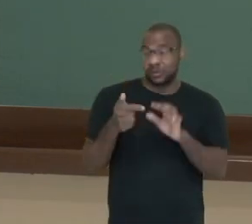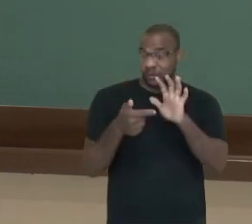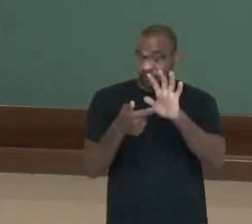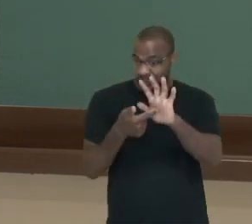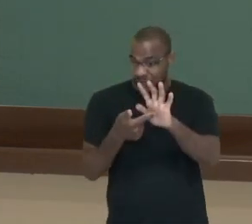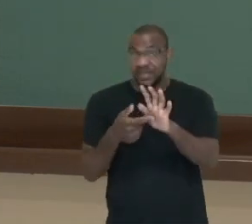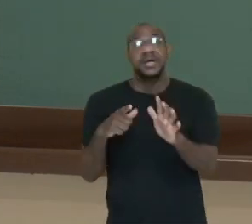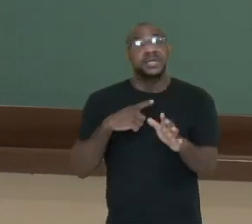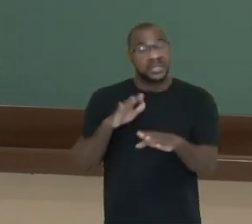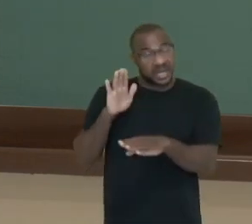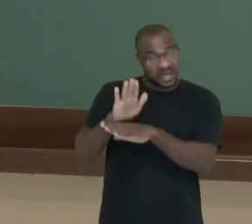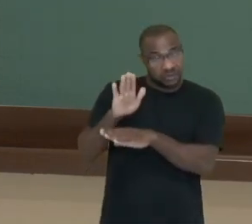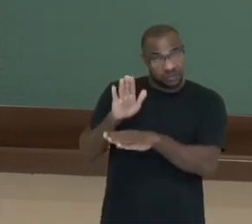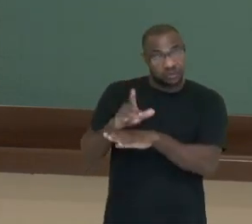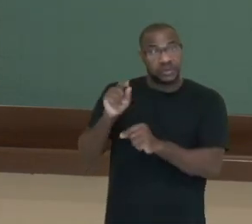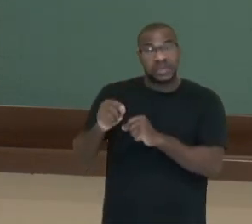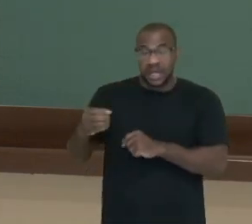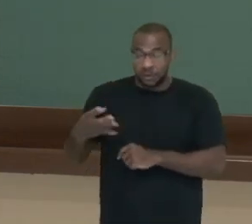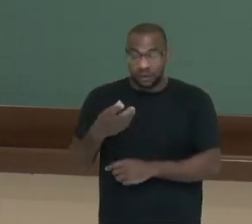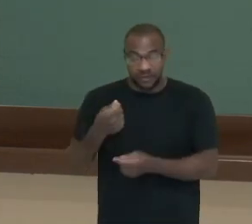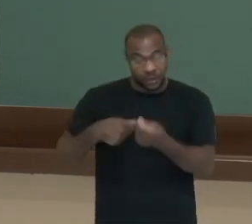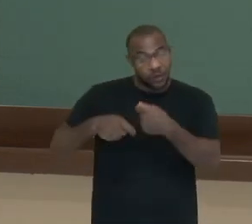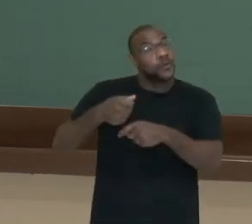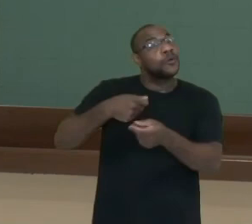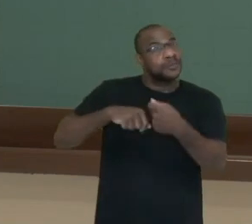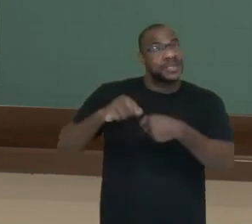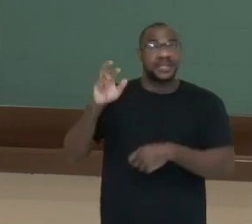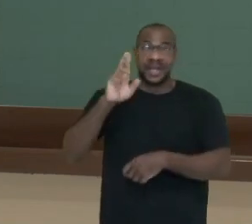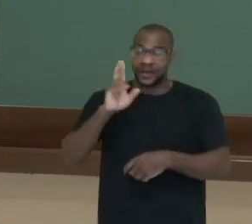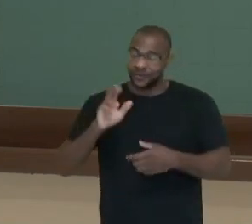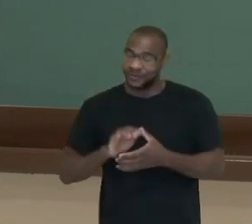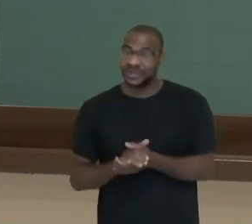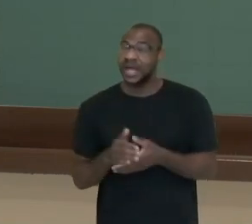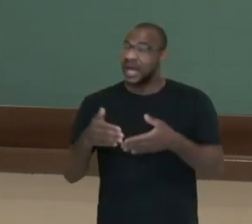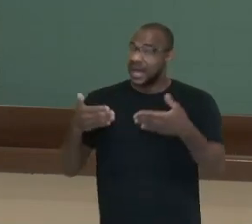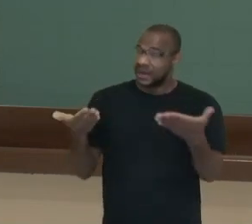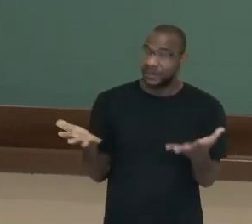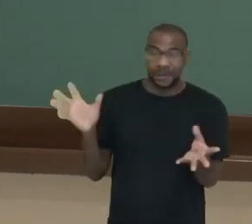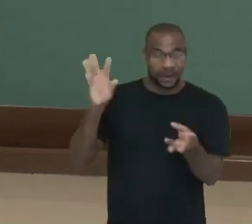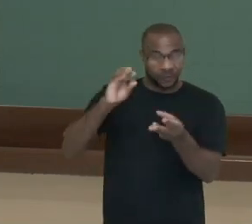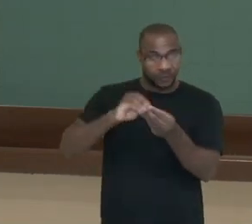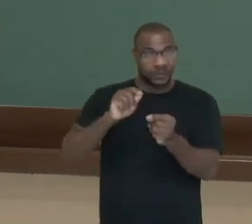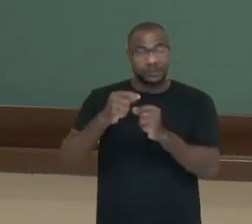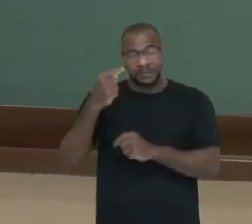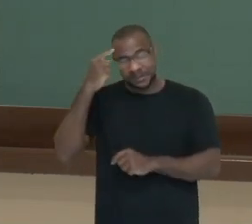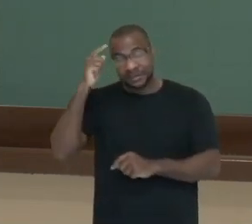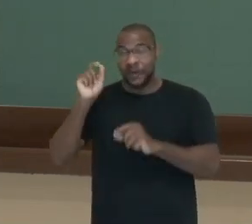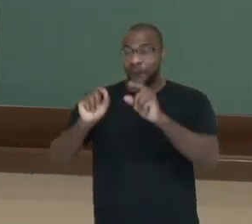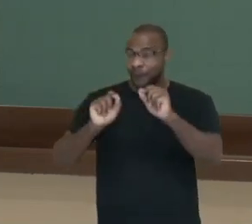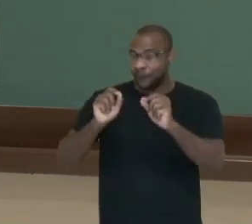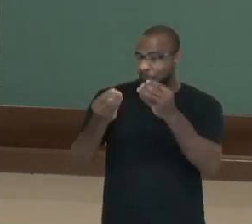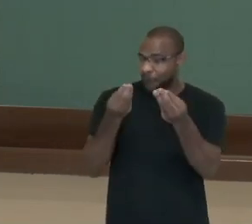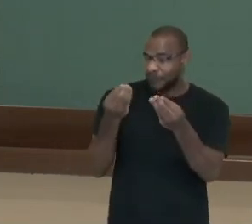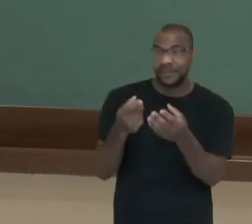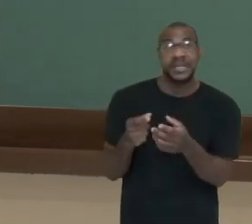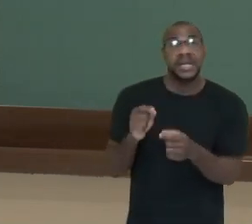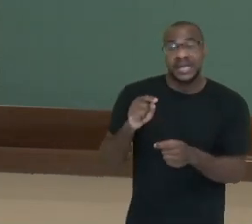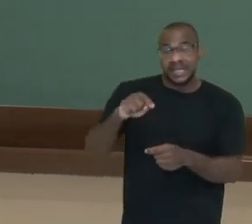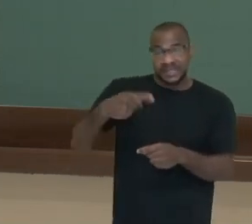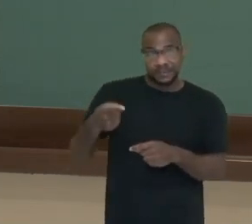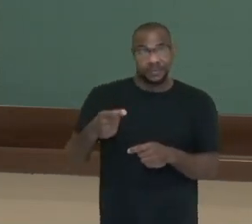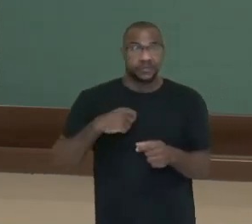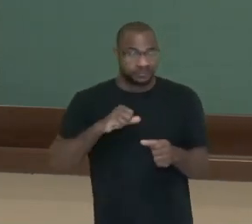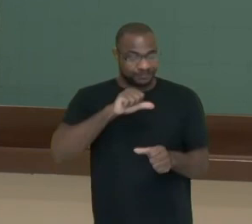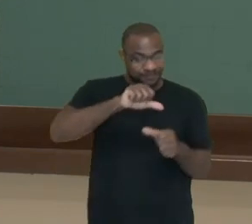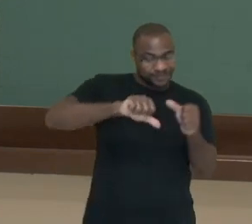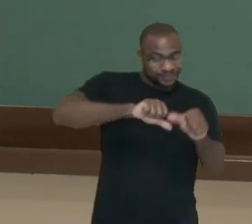que dá sustentação a essa nova economia russa. Agora, para fecharmos, vamos pensar no seguinte. Após analisarmos a